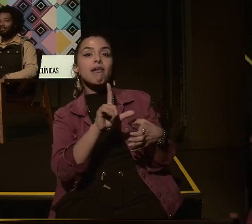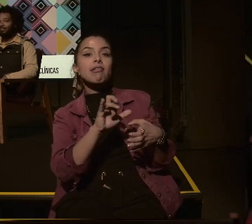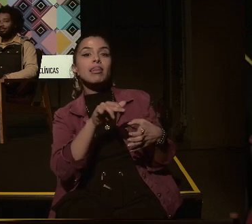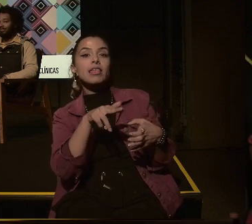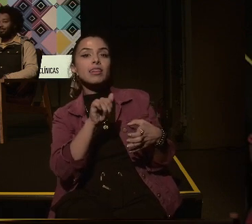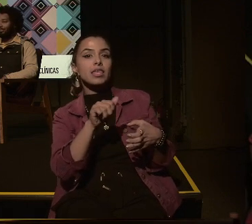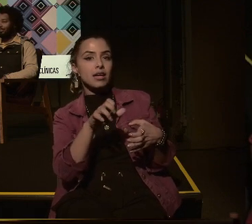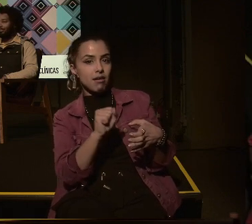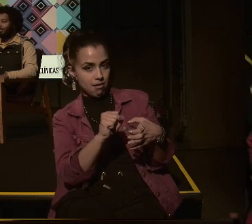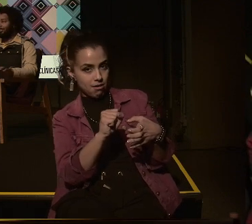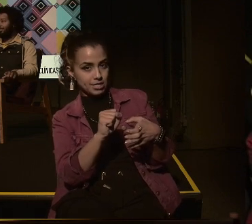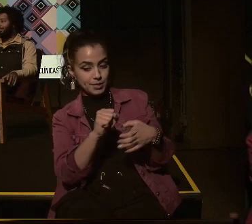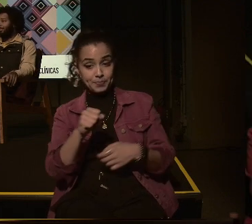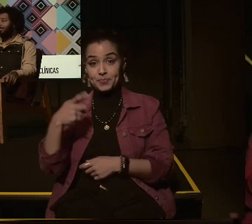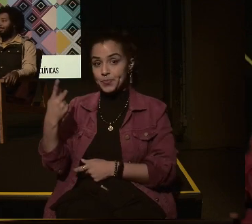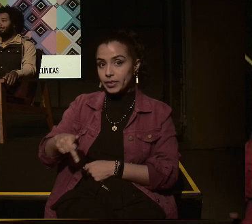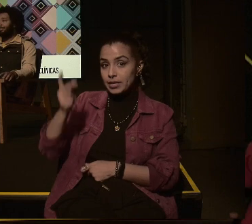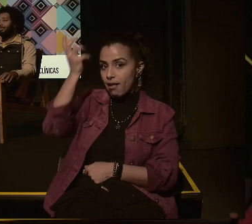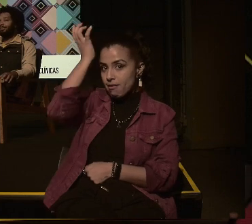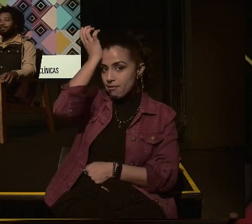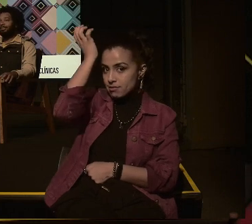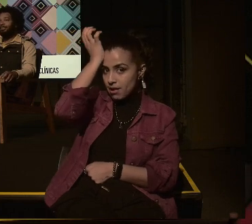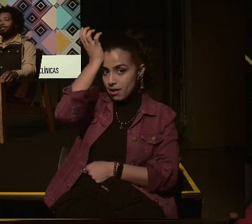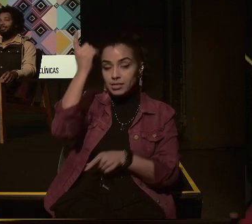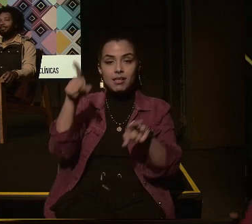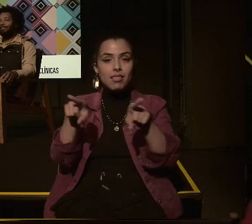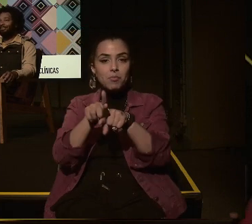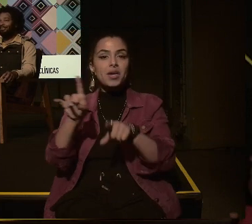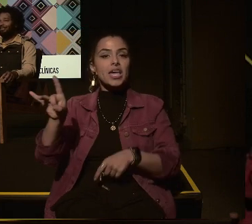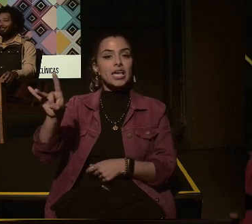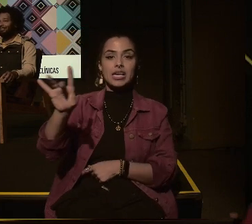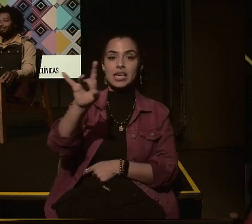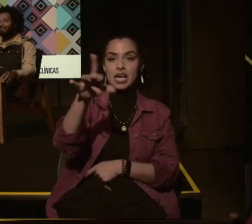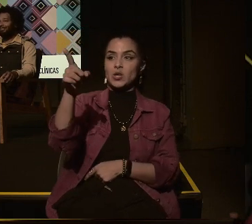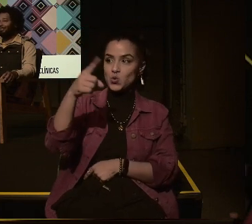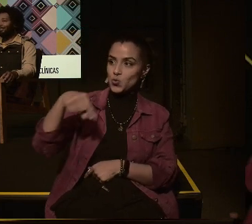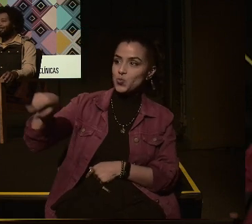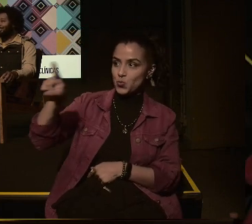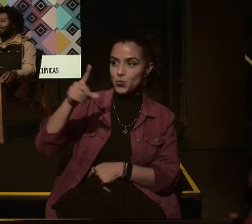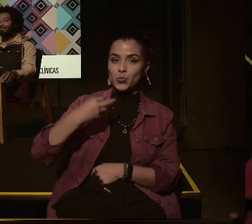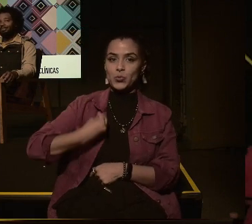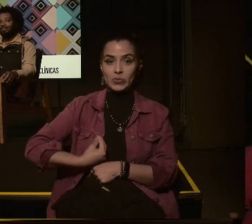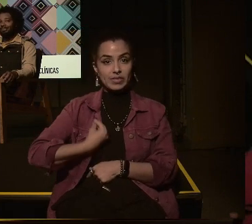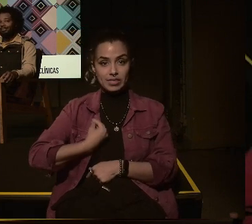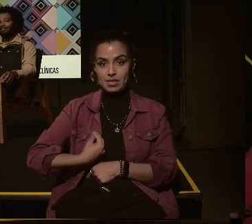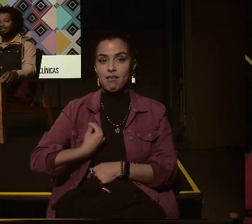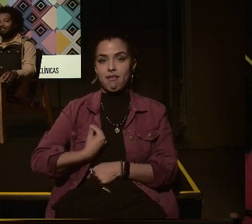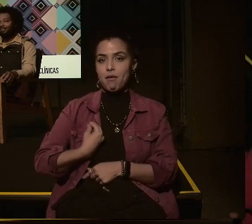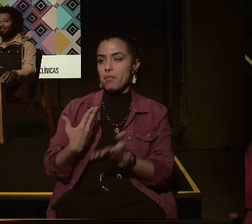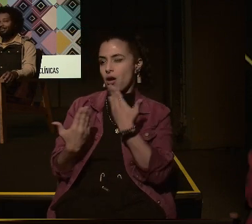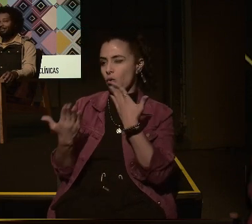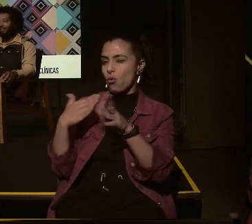cada uma de vocês que veio até aqui para conversar com a gente,